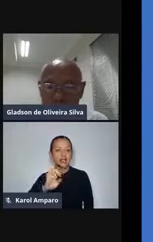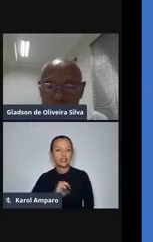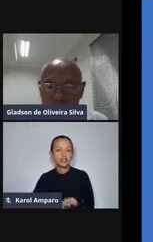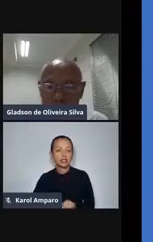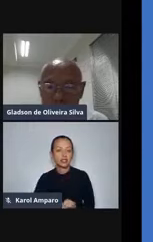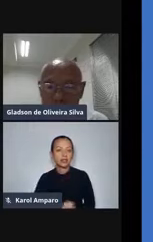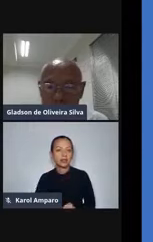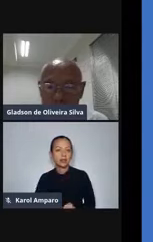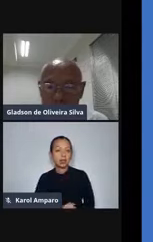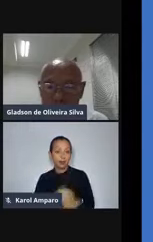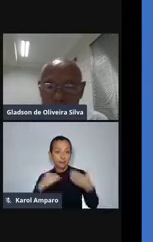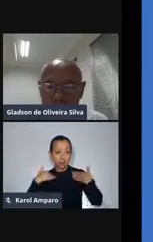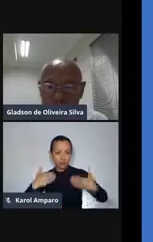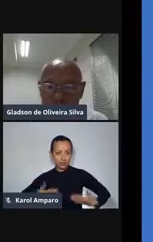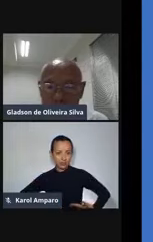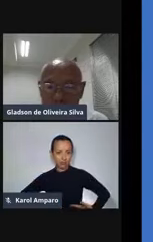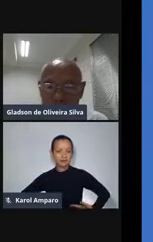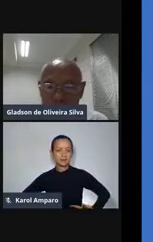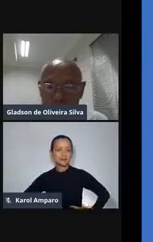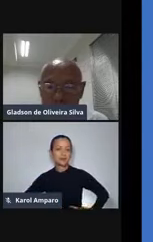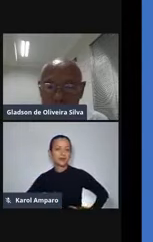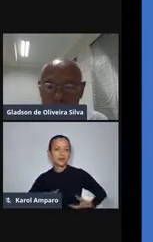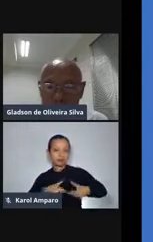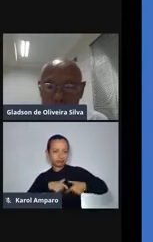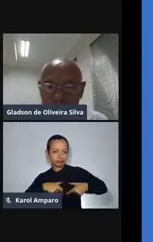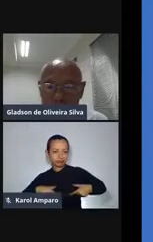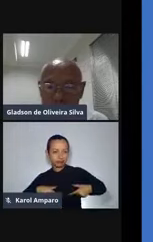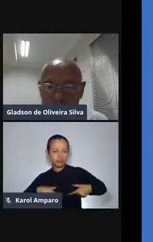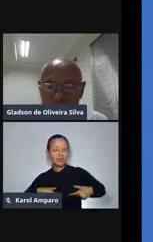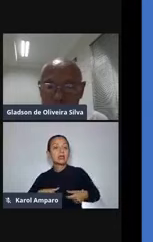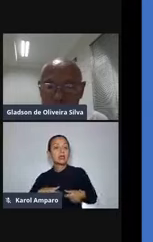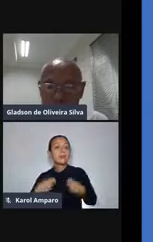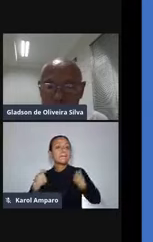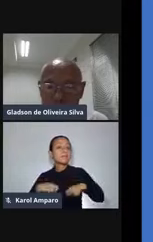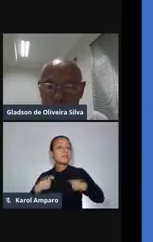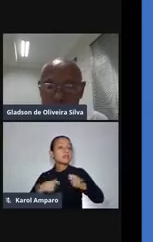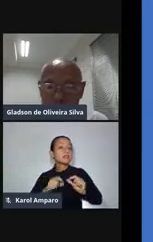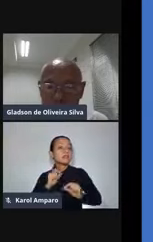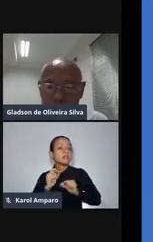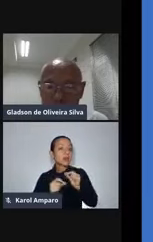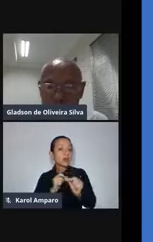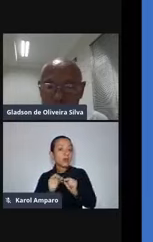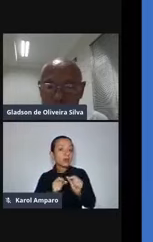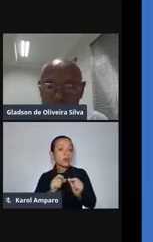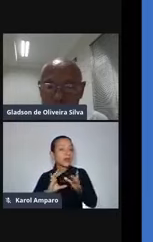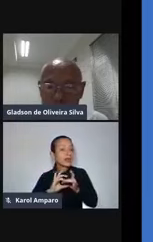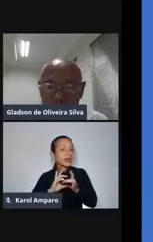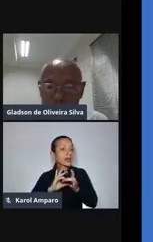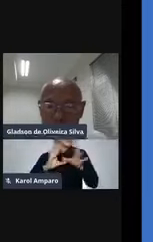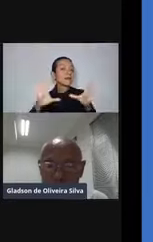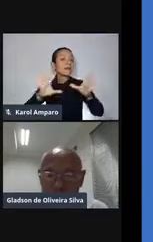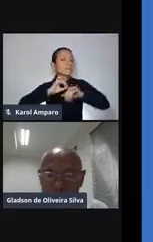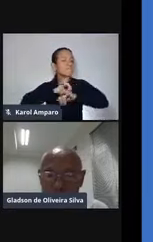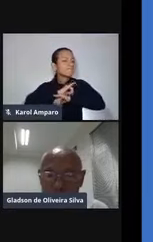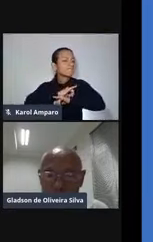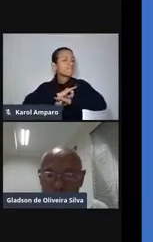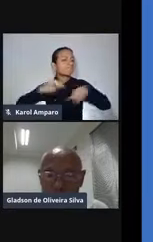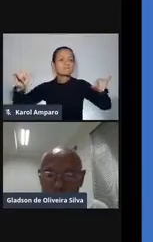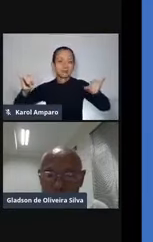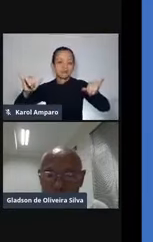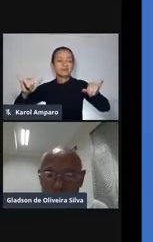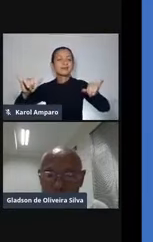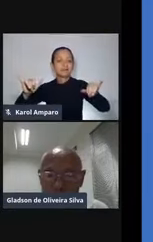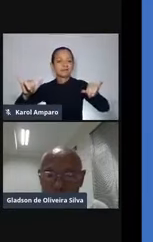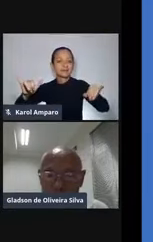essa camiseta, eu tenho que saber projetar realmente a liberdade. Tudo isso que filosoficamente